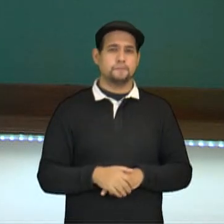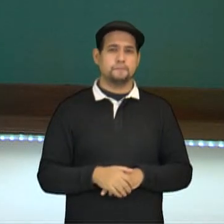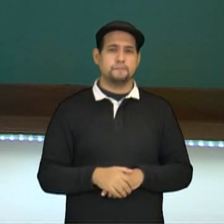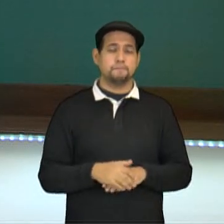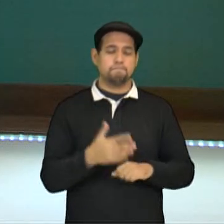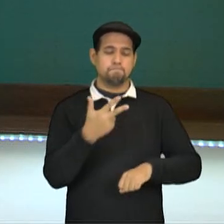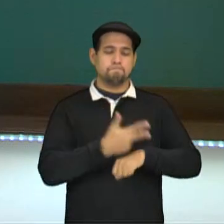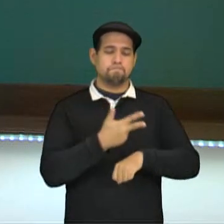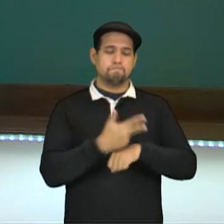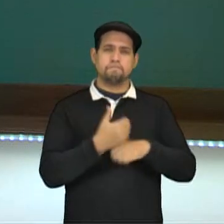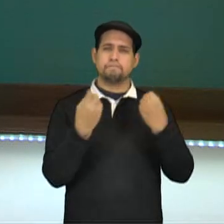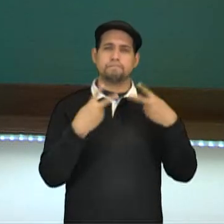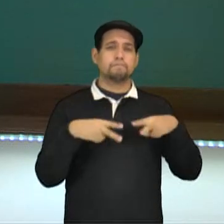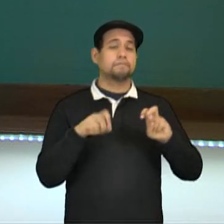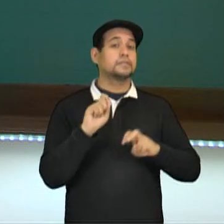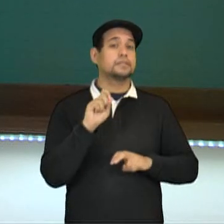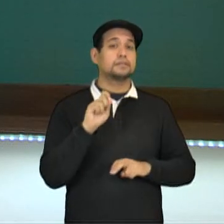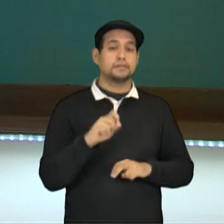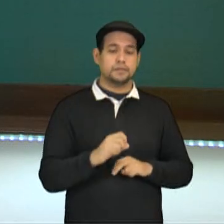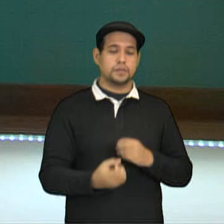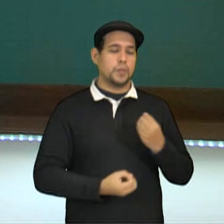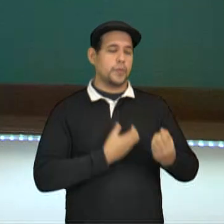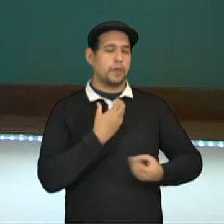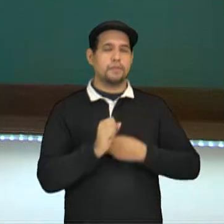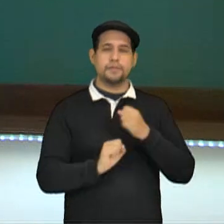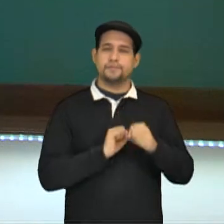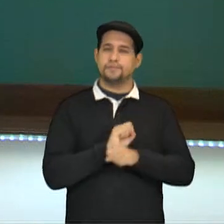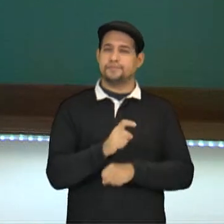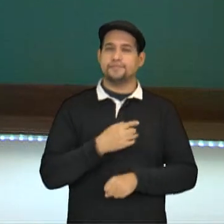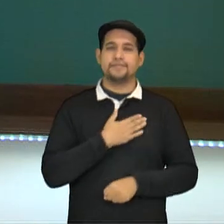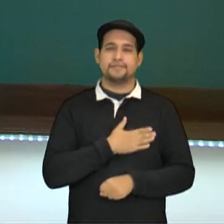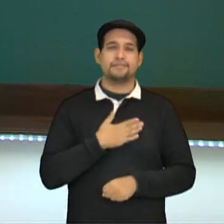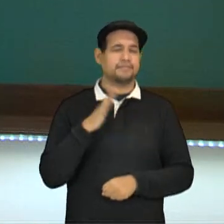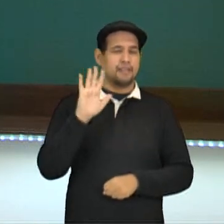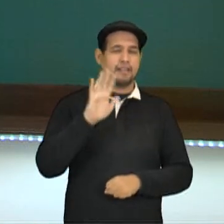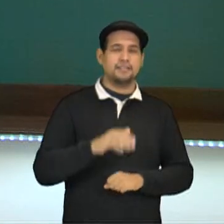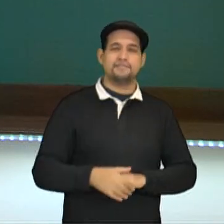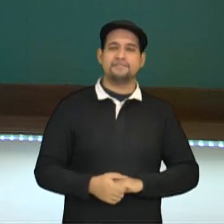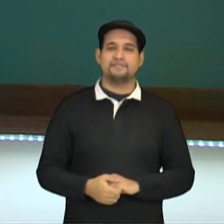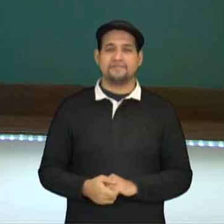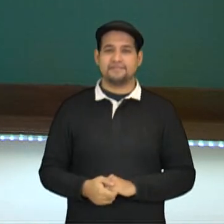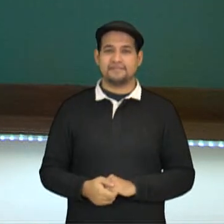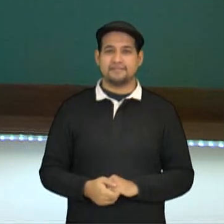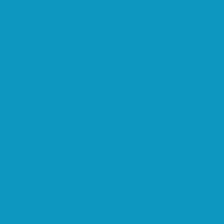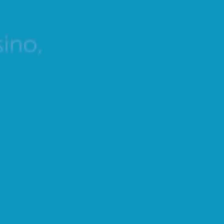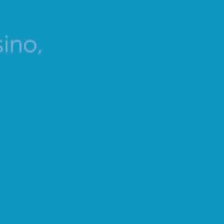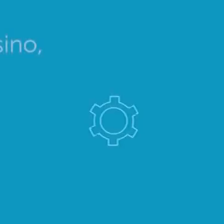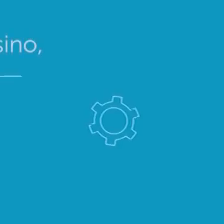Neste vídeo nós falamos sobre o poema. Eu espero que vocês tenham gostado. Até breve.